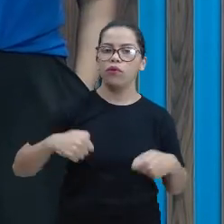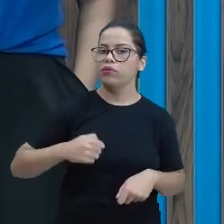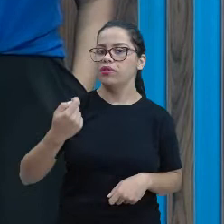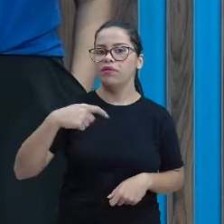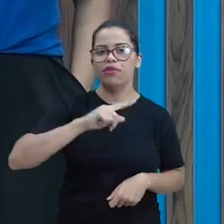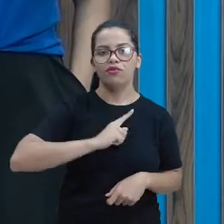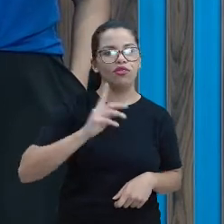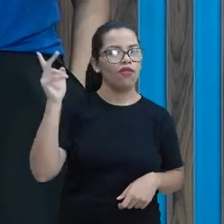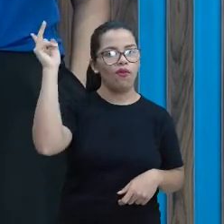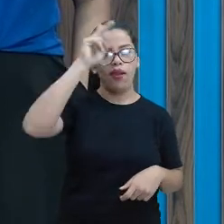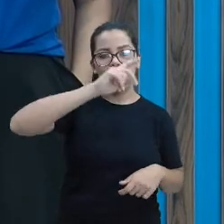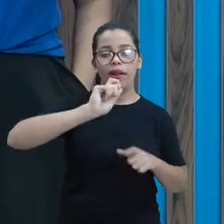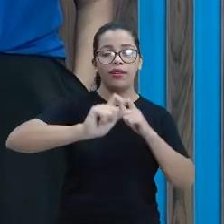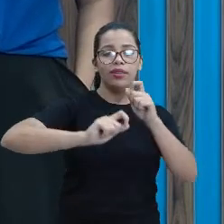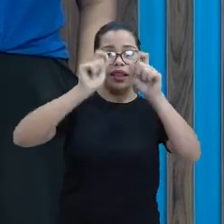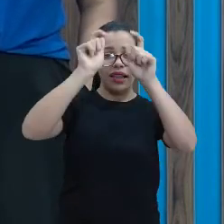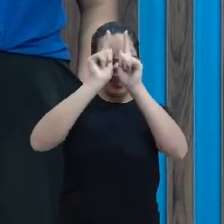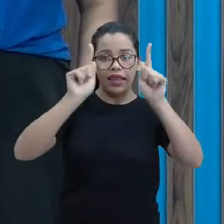Grécia, né?